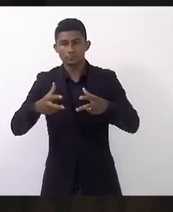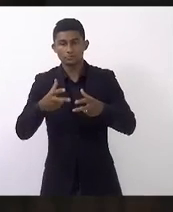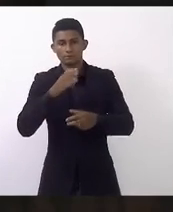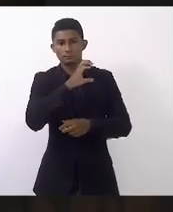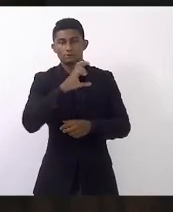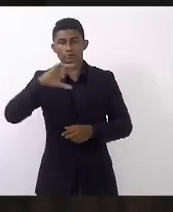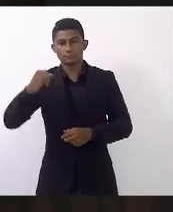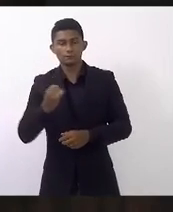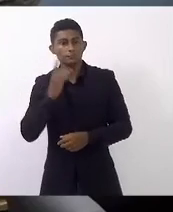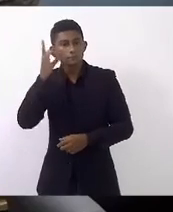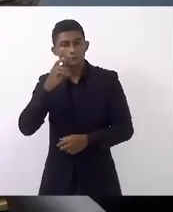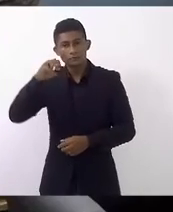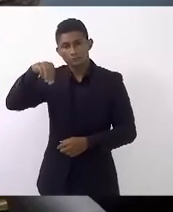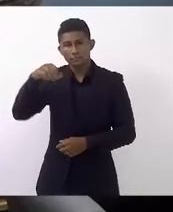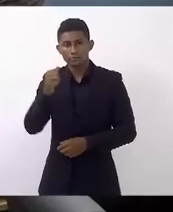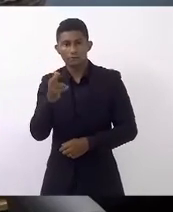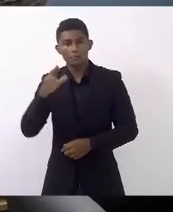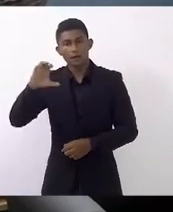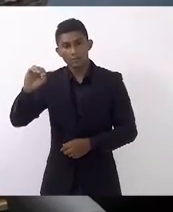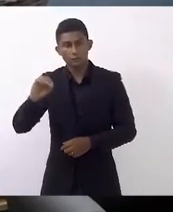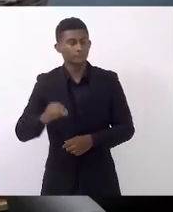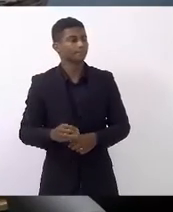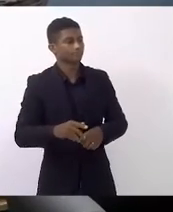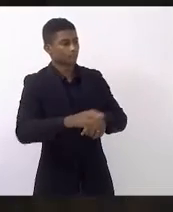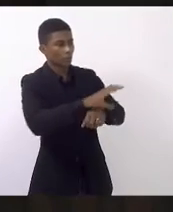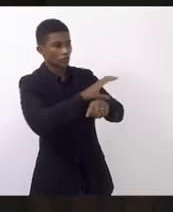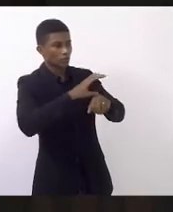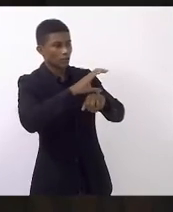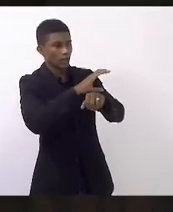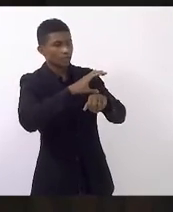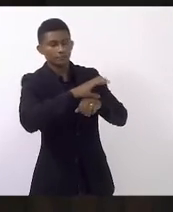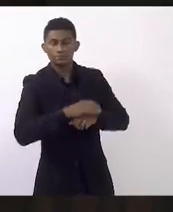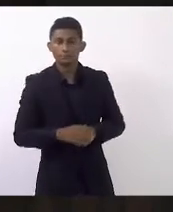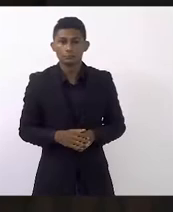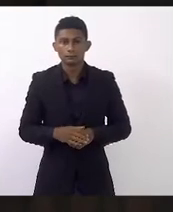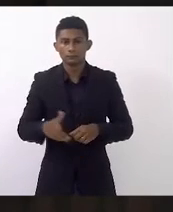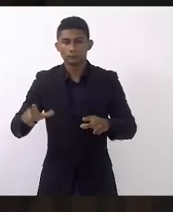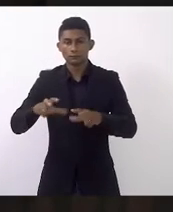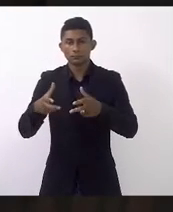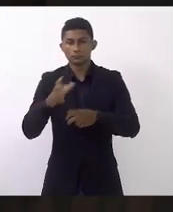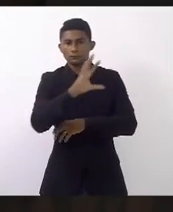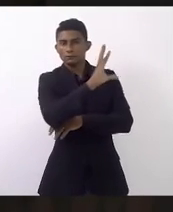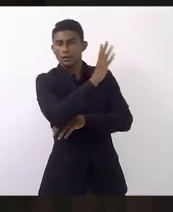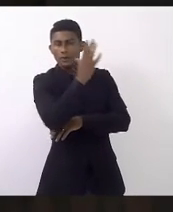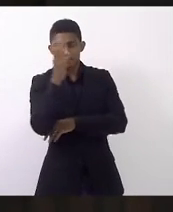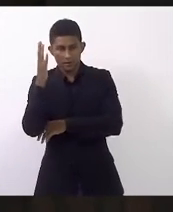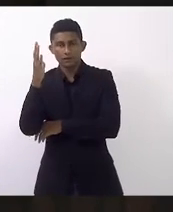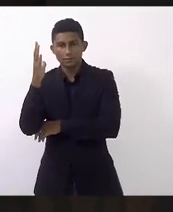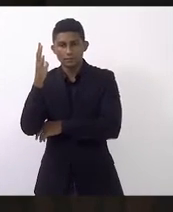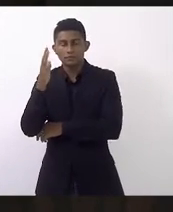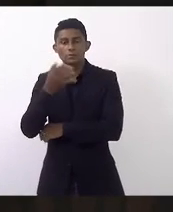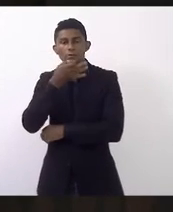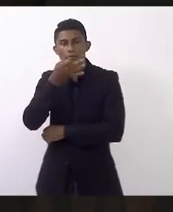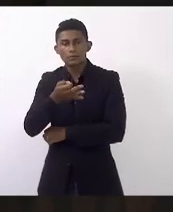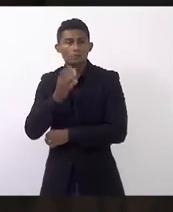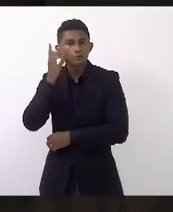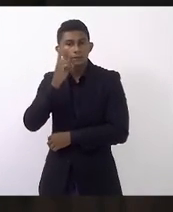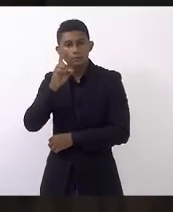Márcio Pacheco. Parecer pela constitucionalidade. Pela Defesa do Ambiente, deputado André Correia.